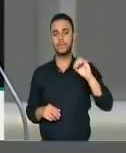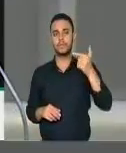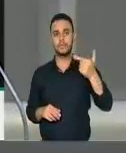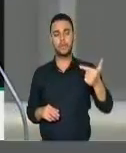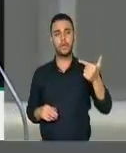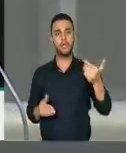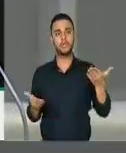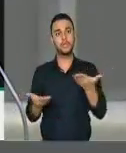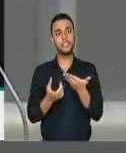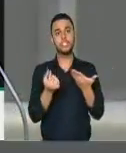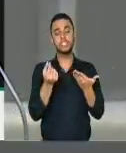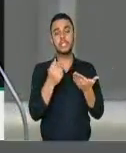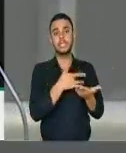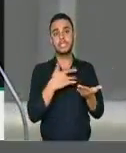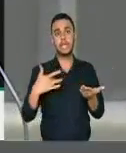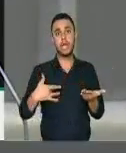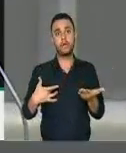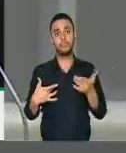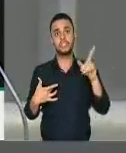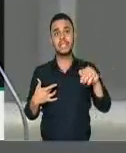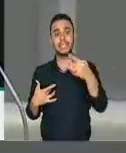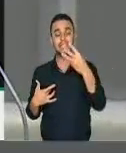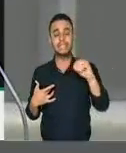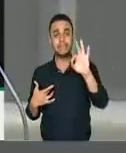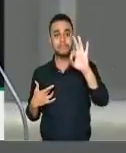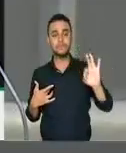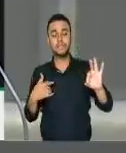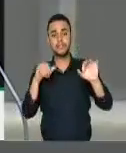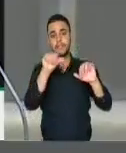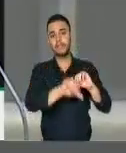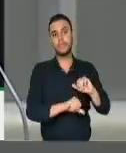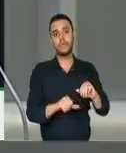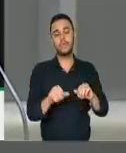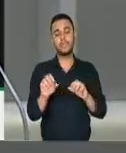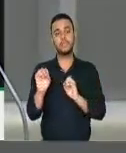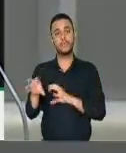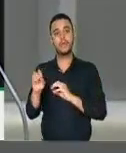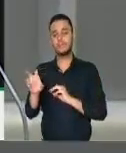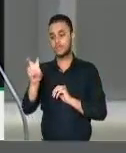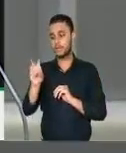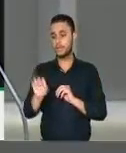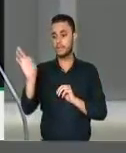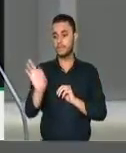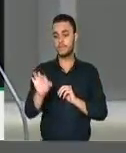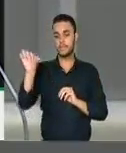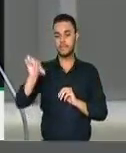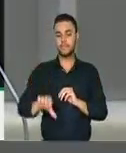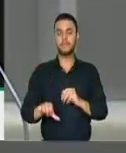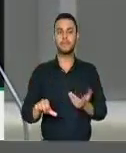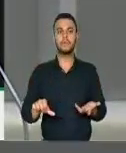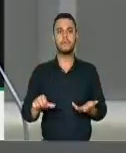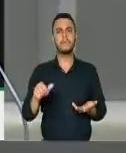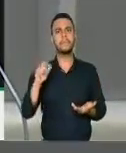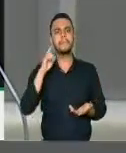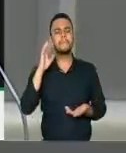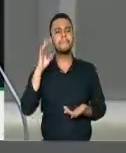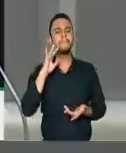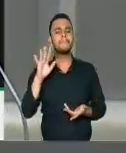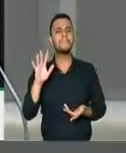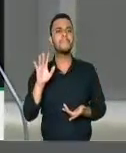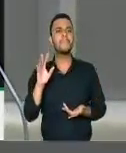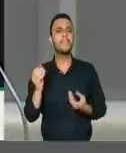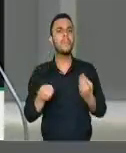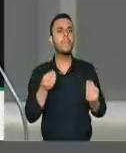seria 30% menor e o da educação 50% menor. Imaginemos